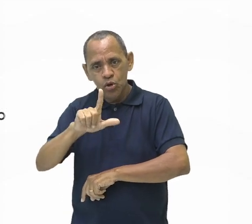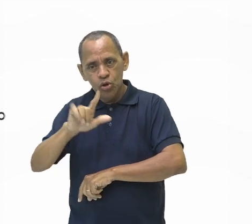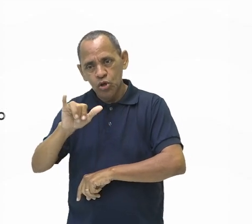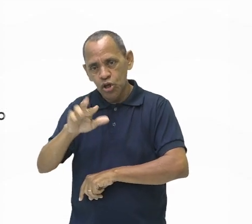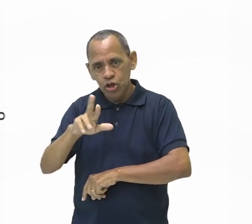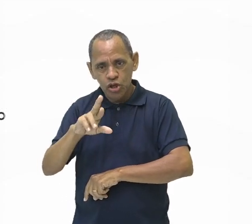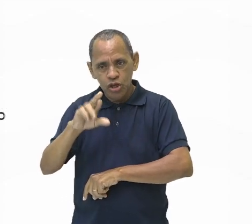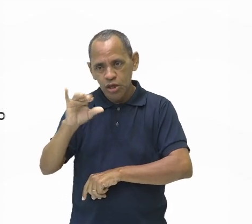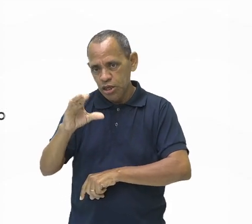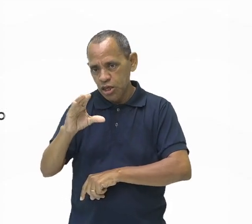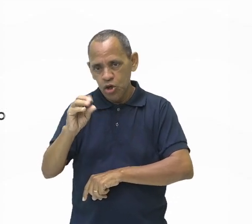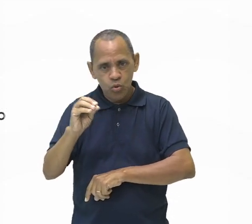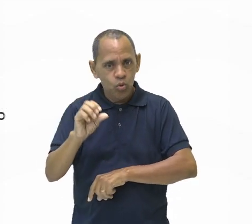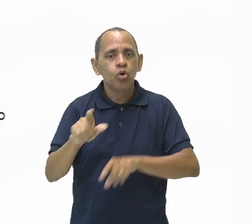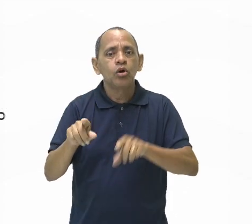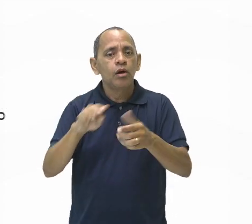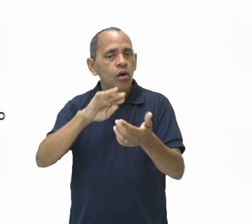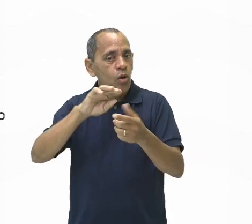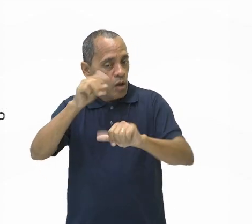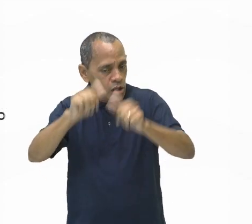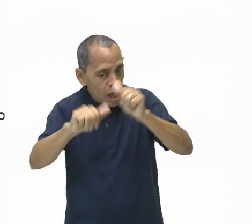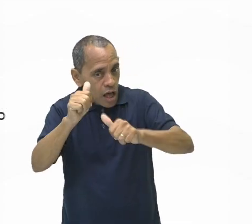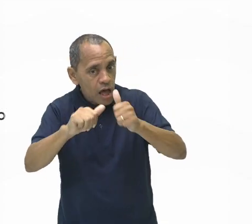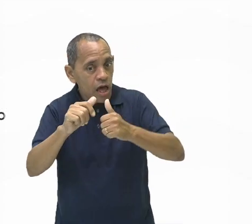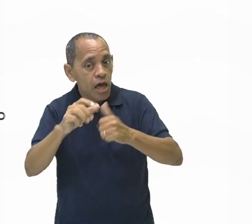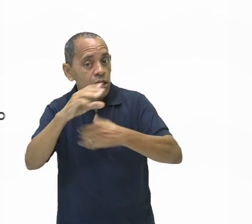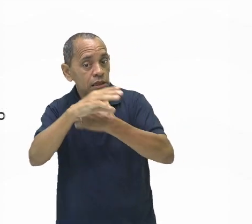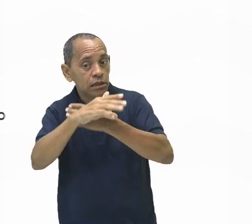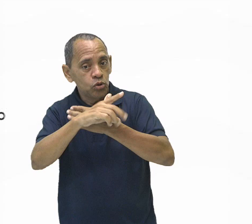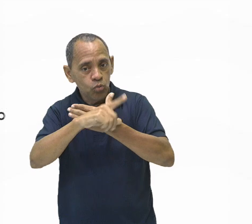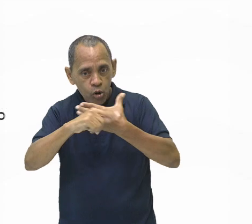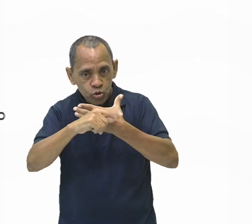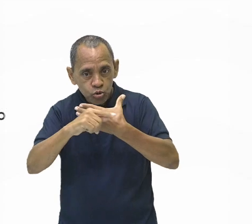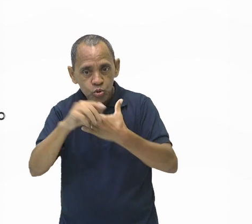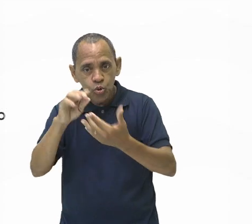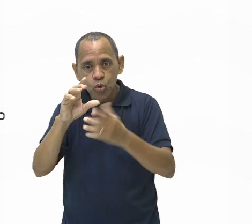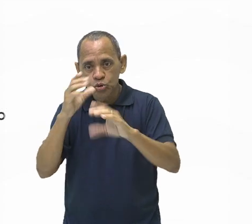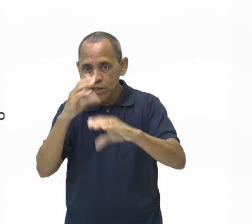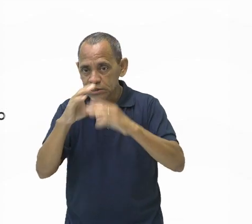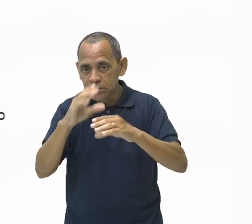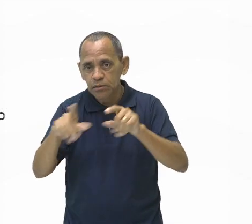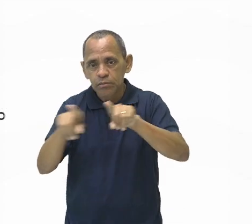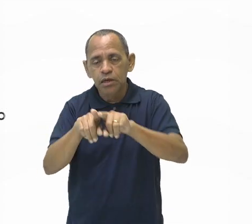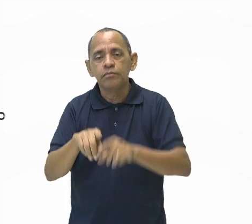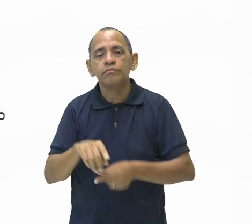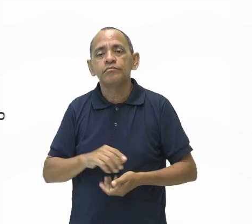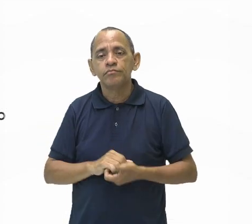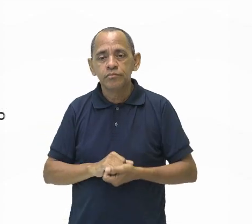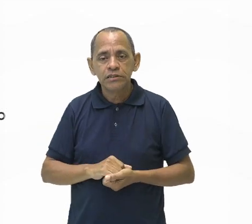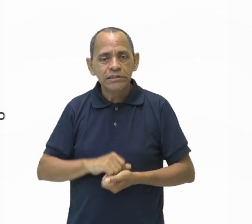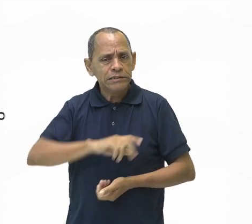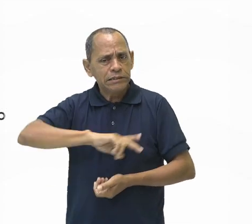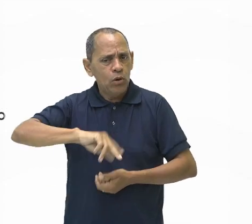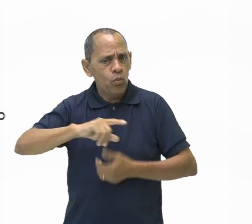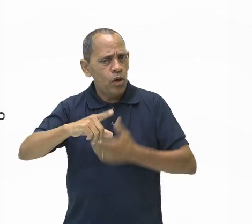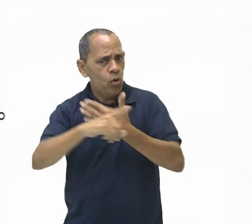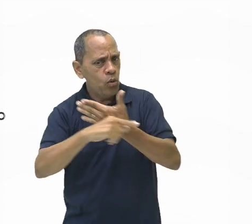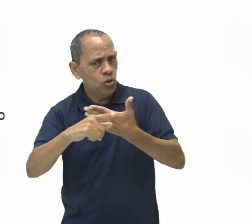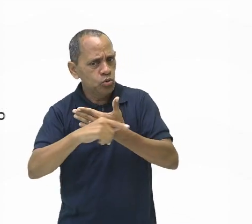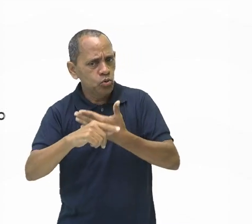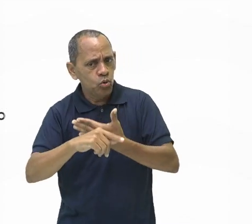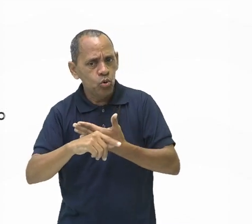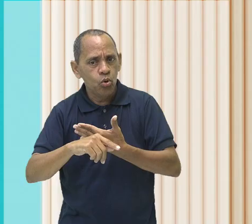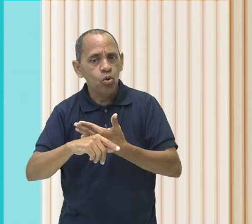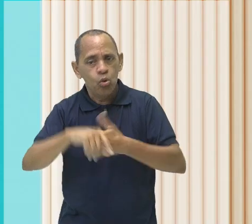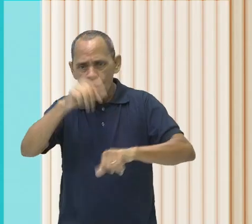compositor e do intérprete da canção. Então, o eu lírico ali daquela composição, ela não é o compositor e muito menos o